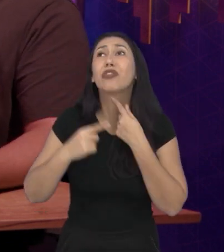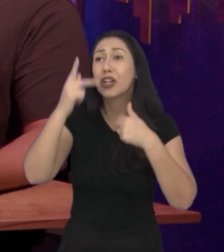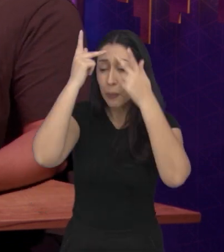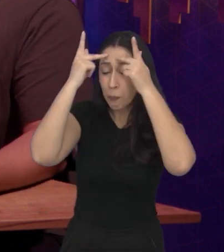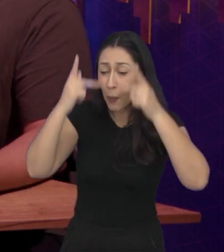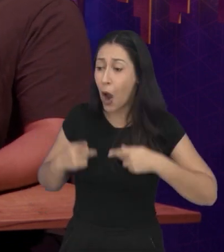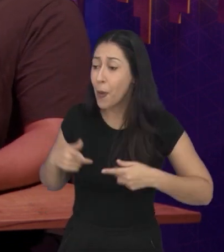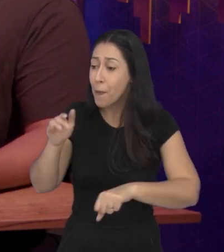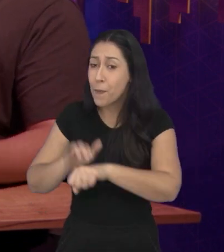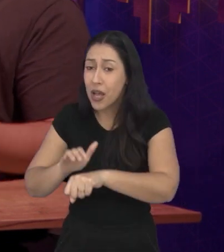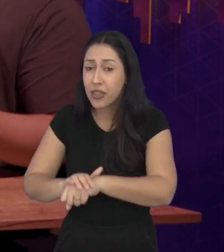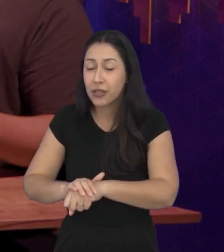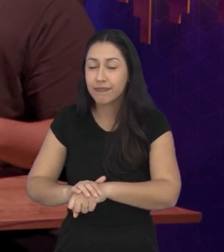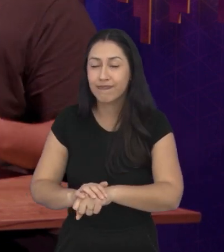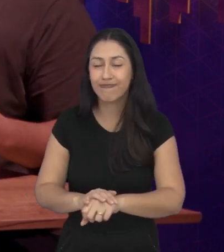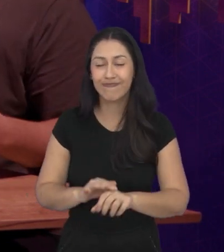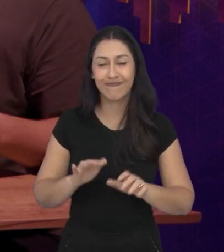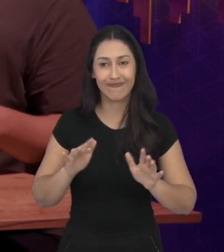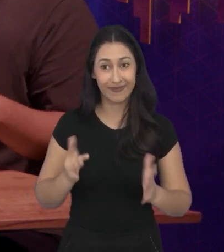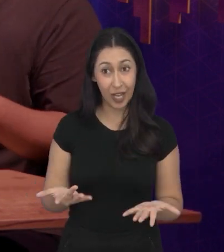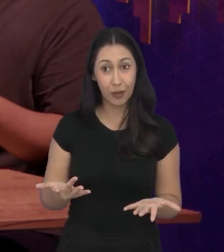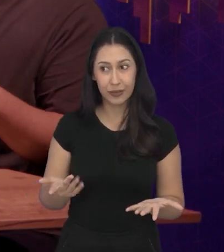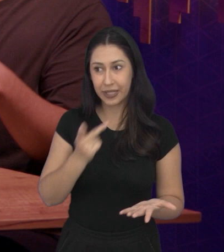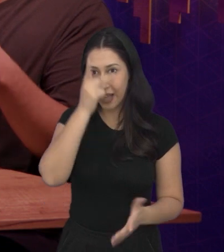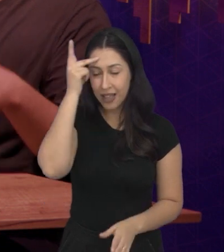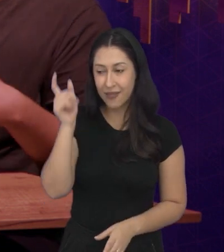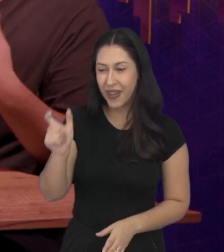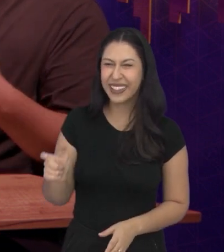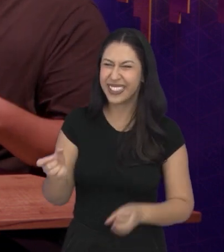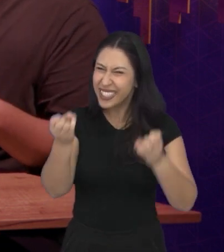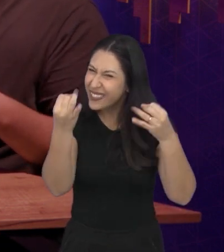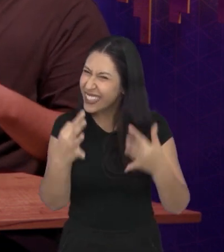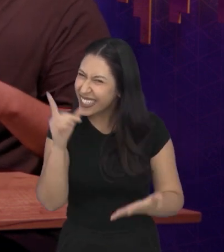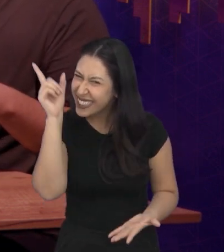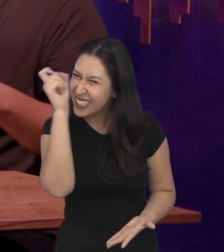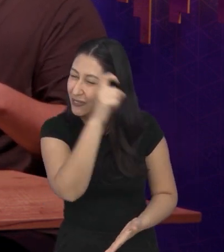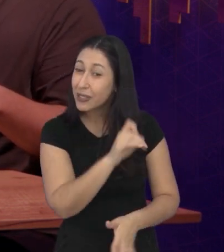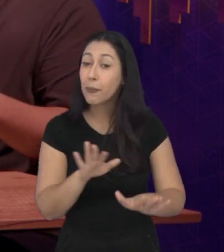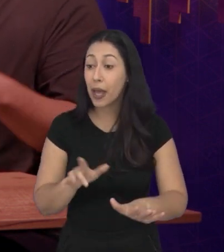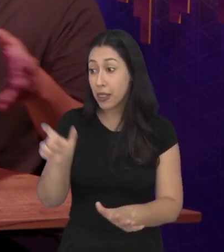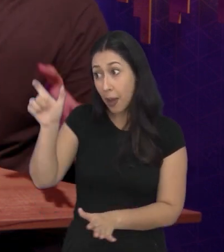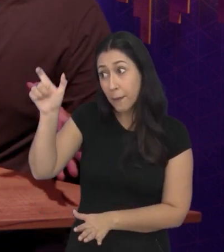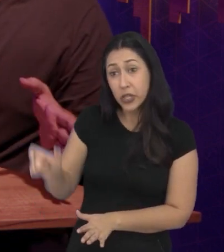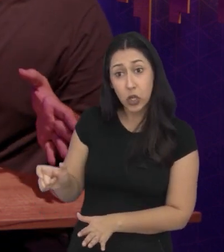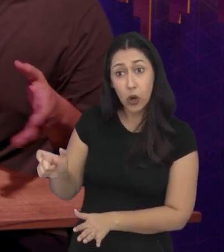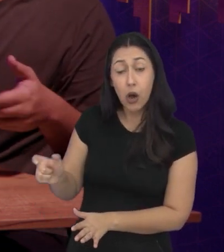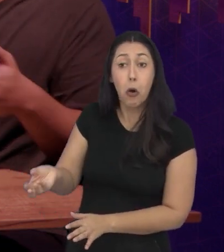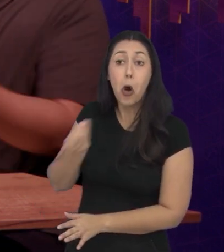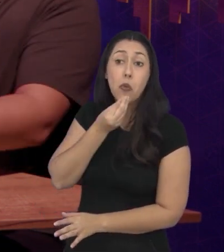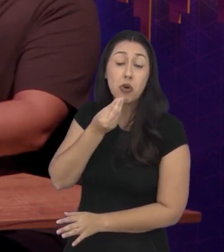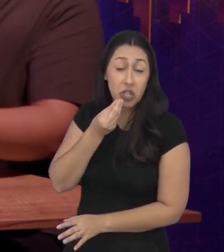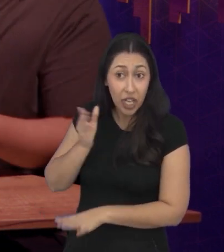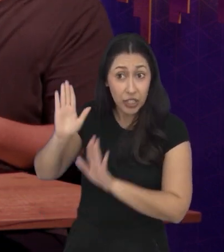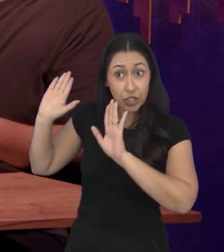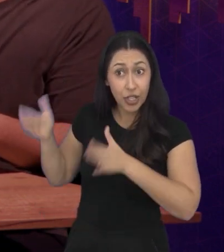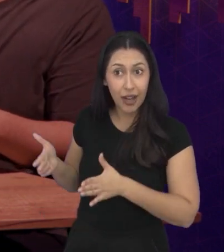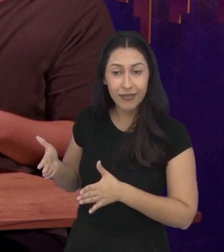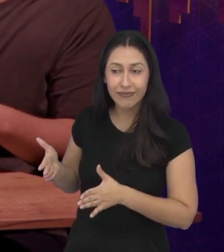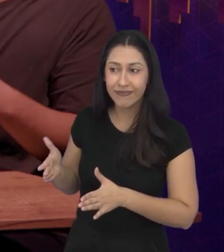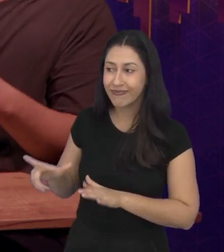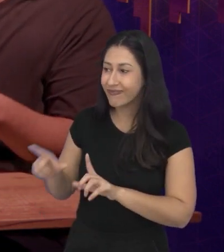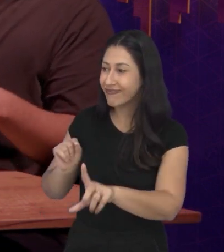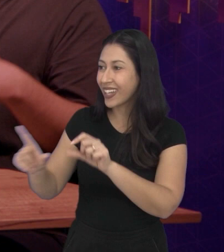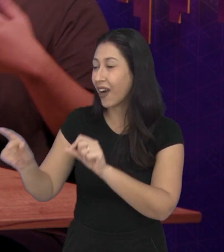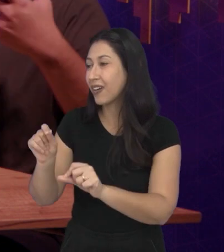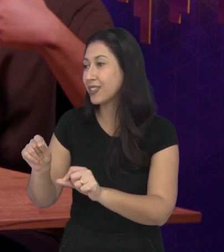feito o que eu queria fazer. Então, nesse caso, essa pessoa, é meio complicado de explicar, mas essa pessoa já teve a oportunidade e escolheu não fazer isso.